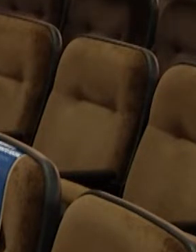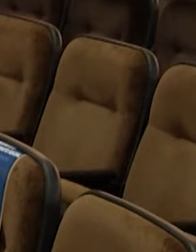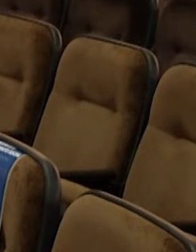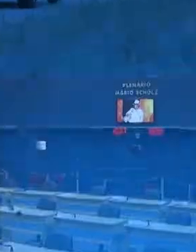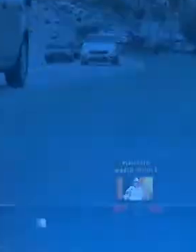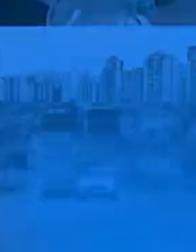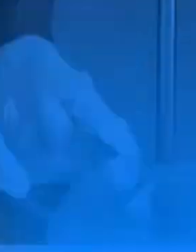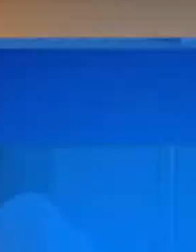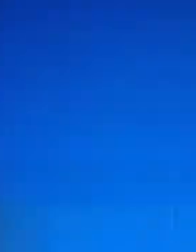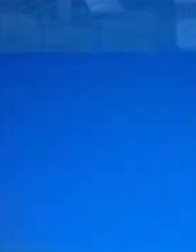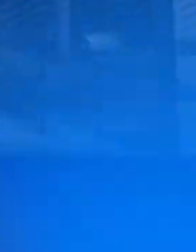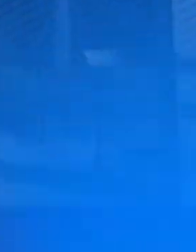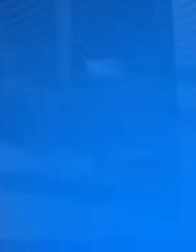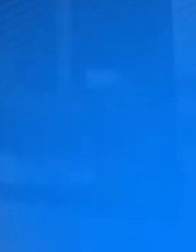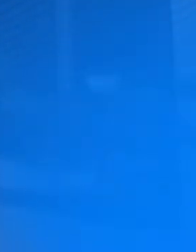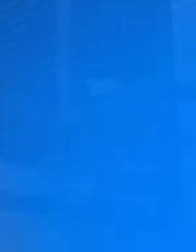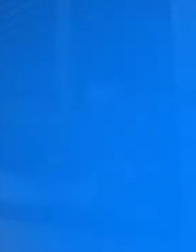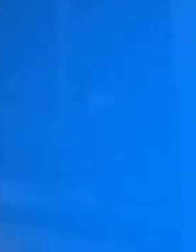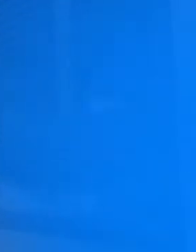Tecnológico.